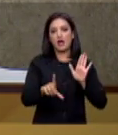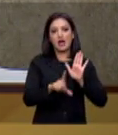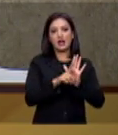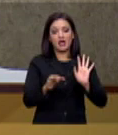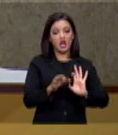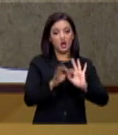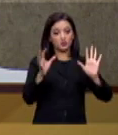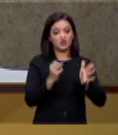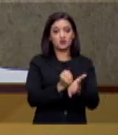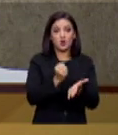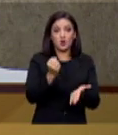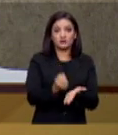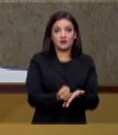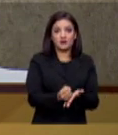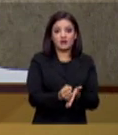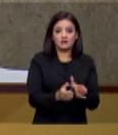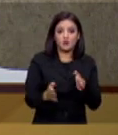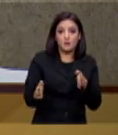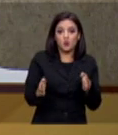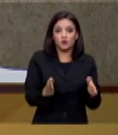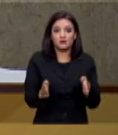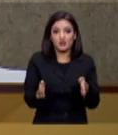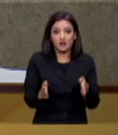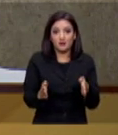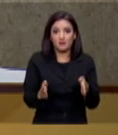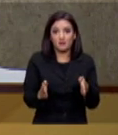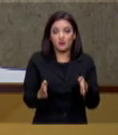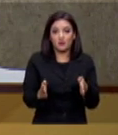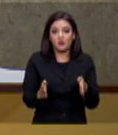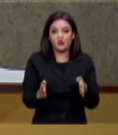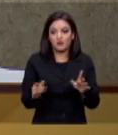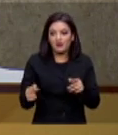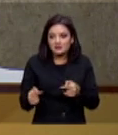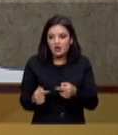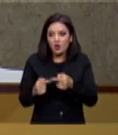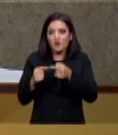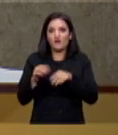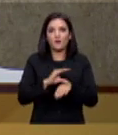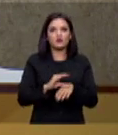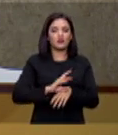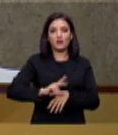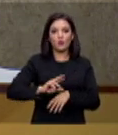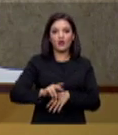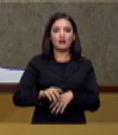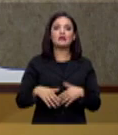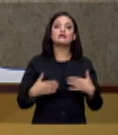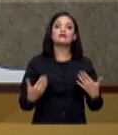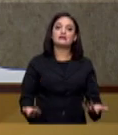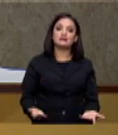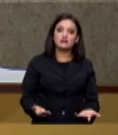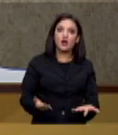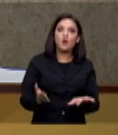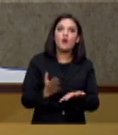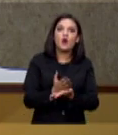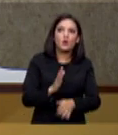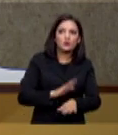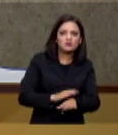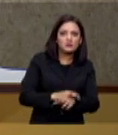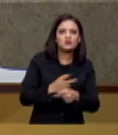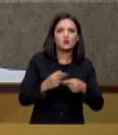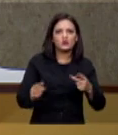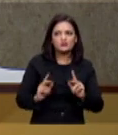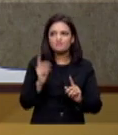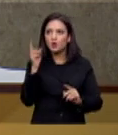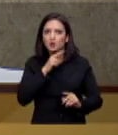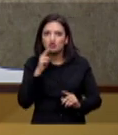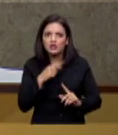pessoal por prazo limitado para conformar-se ao texto constitucional. Eis que a excepcionalidade das situações